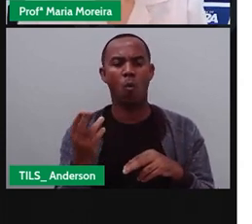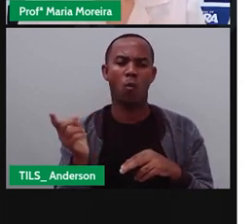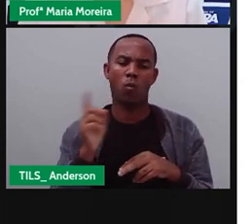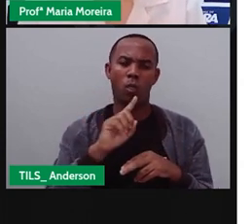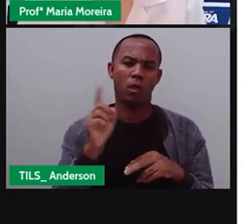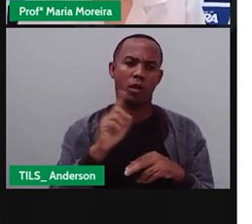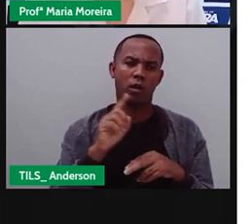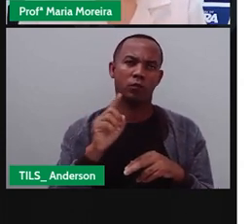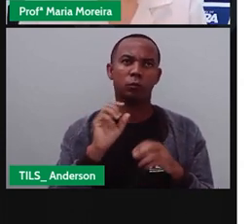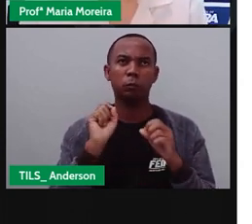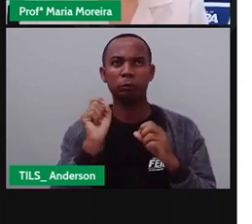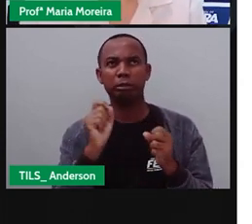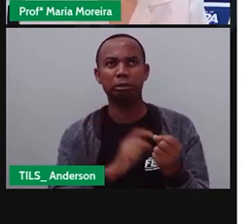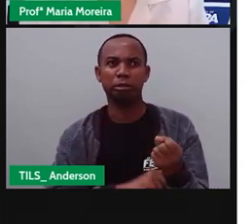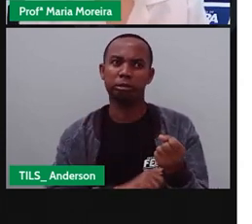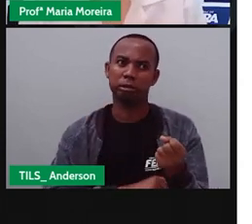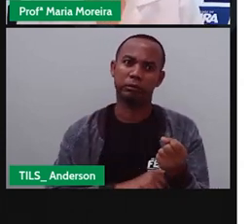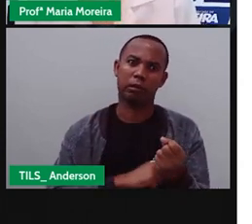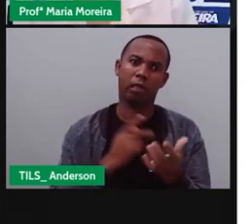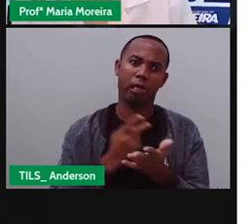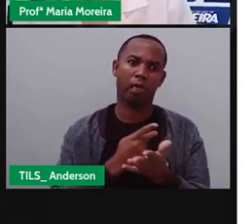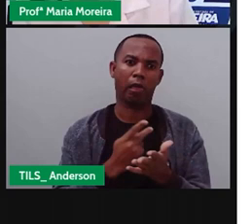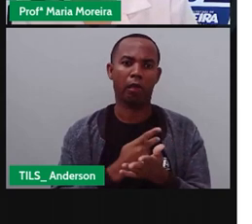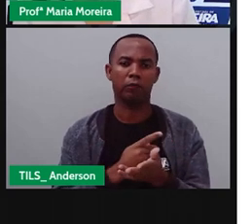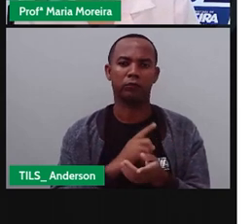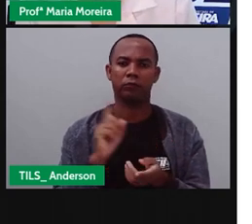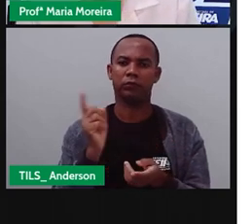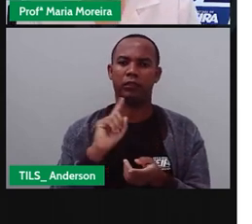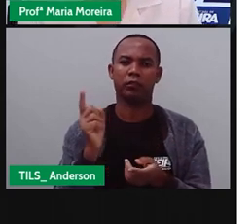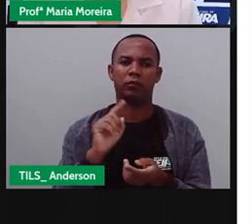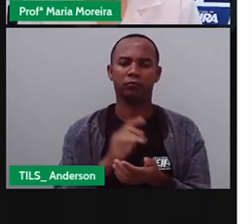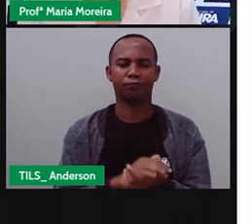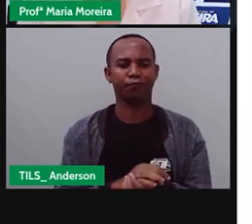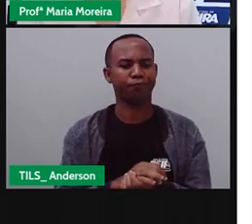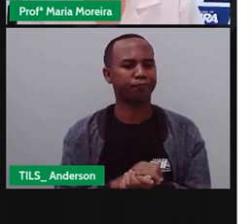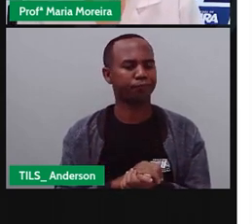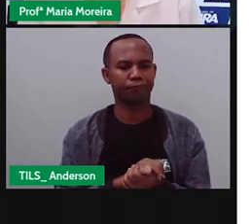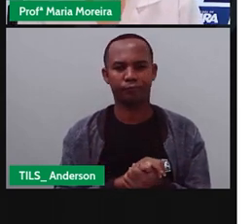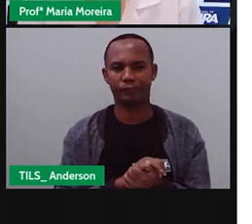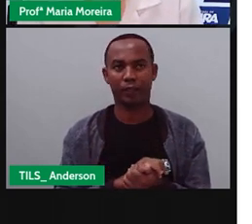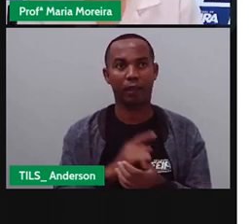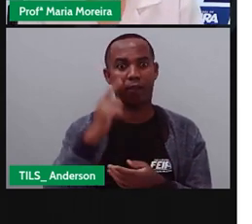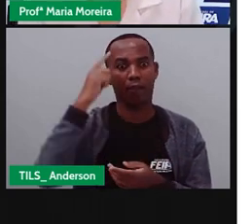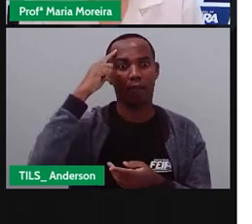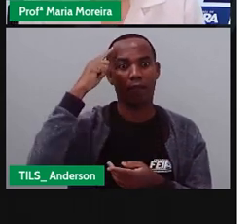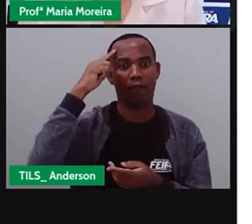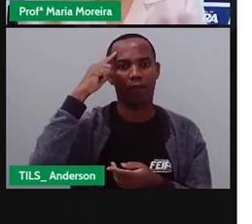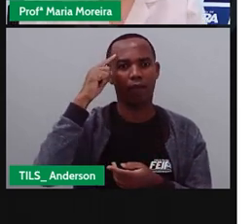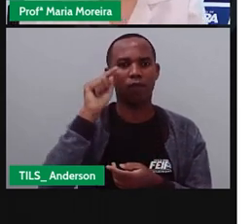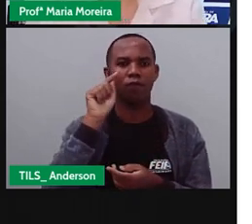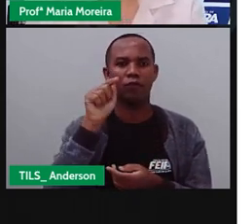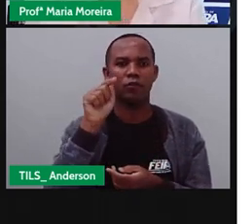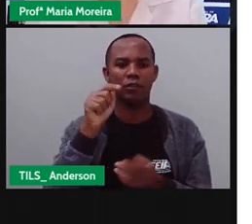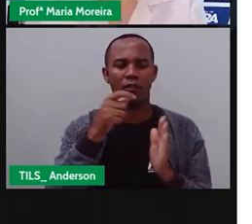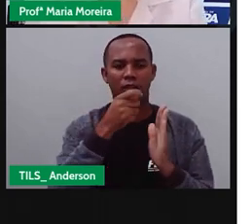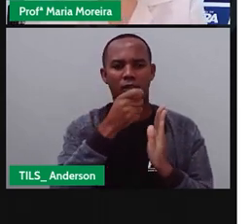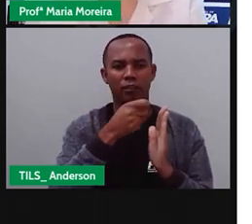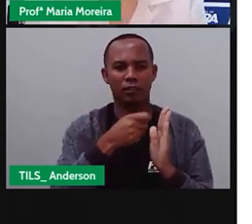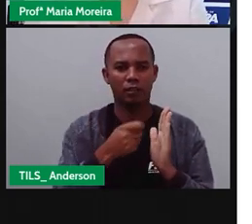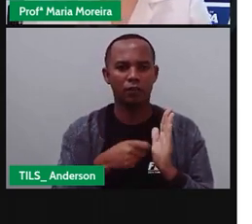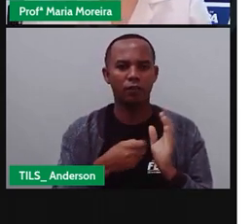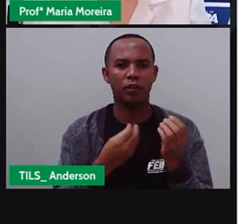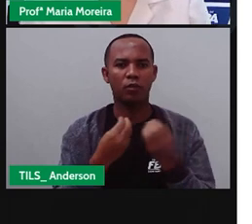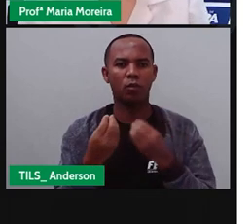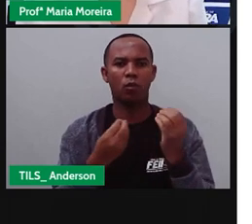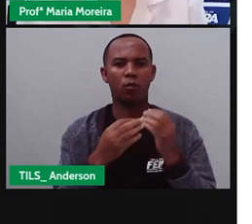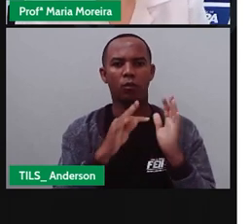ficar zangada, tá errado, não. São sugestões. Tons, né? São ideias para que você, na hora que escrever o seu